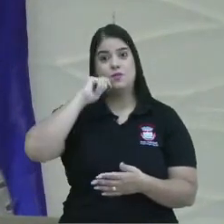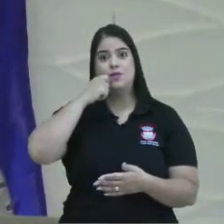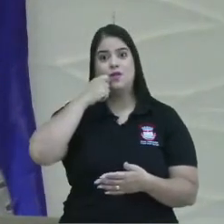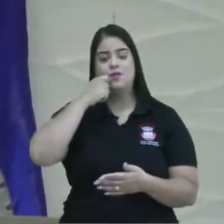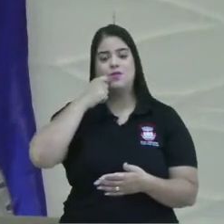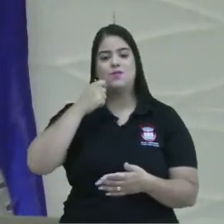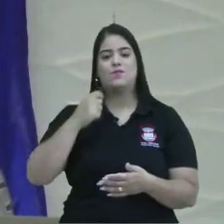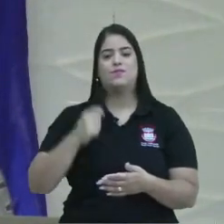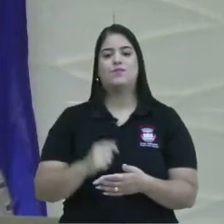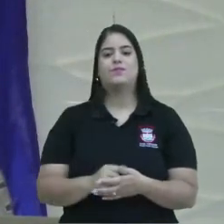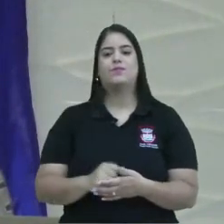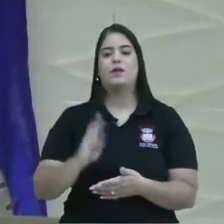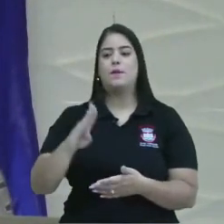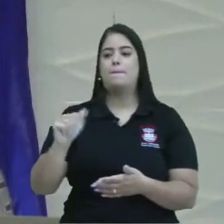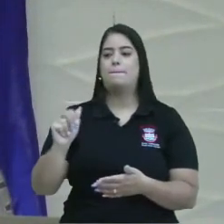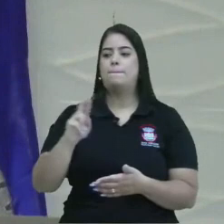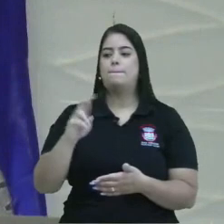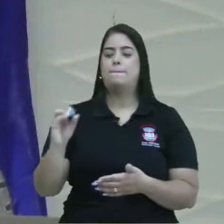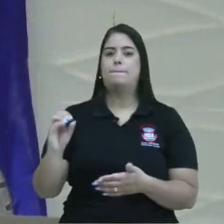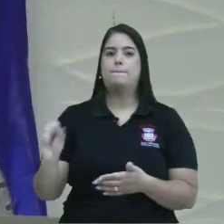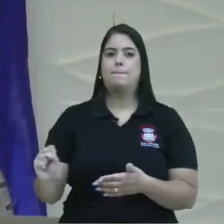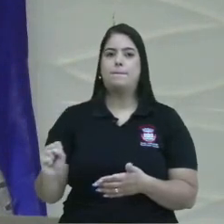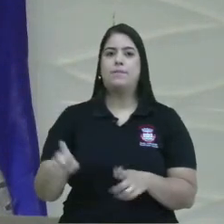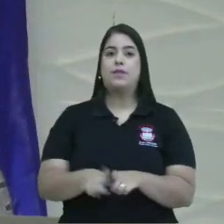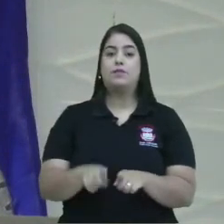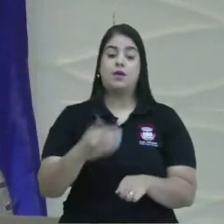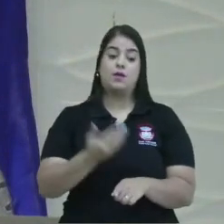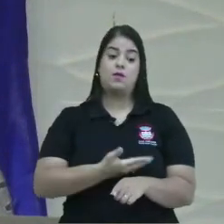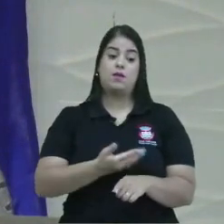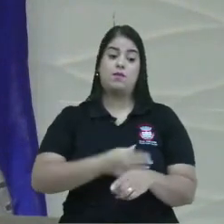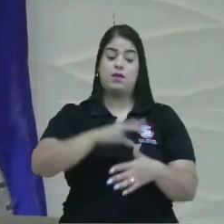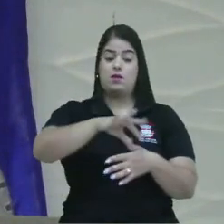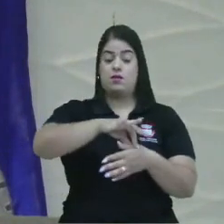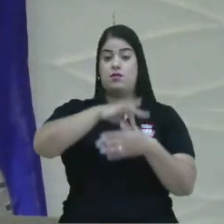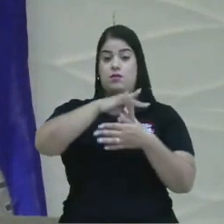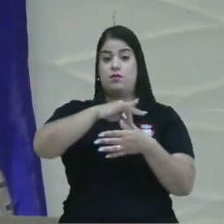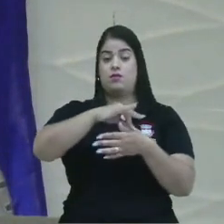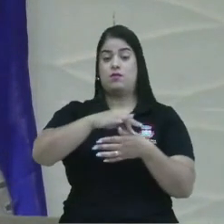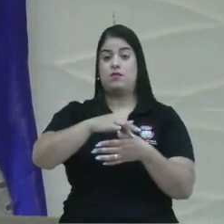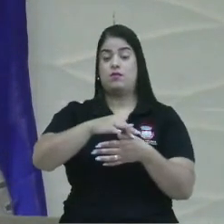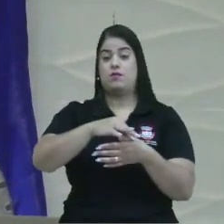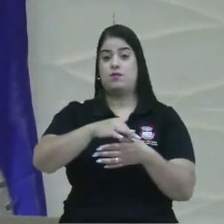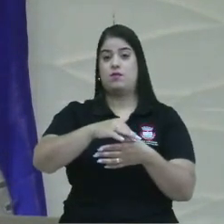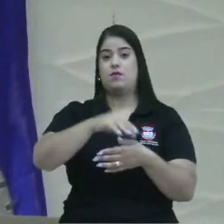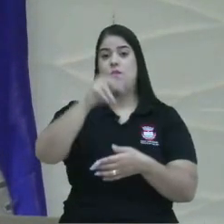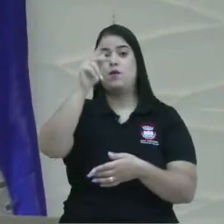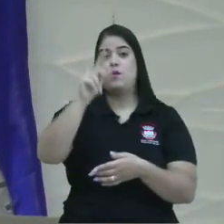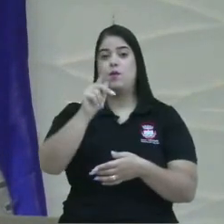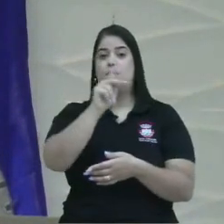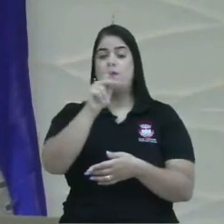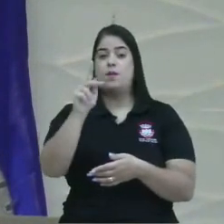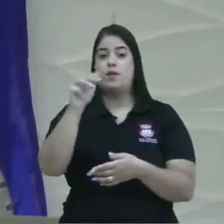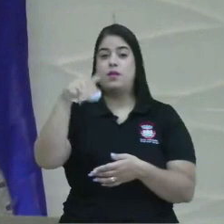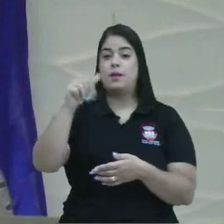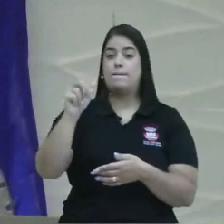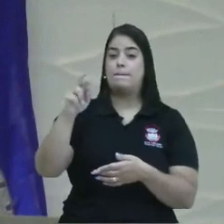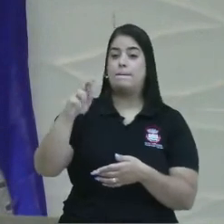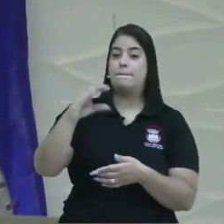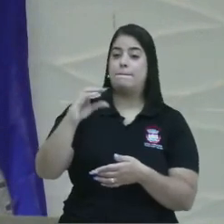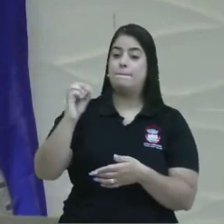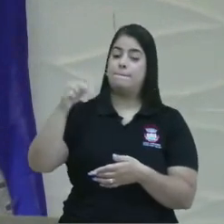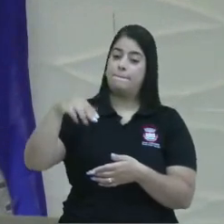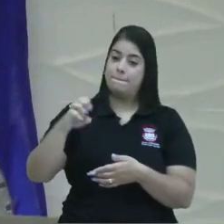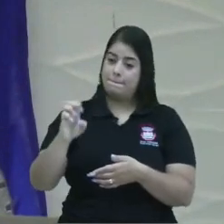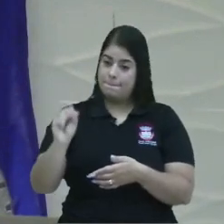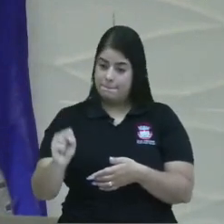na minha irmã Leda, amigo da carne, Padre Marcones, que mandou um brinde também, é o nosso parco de lá da